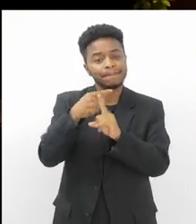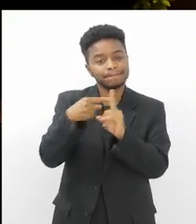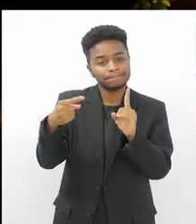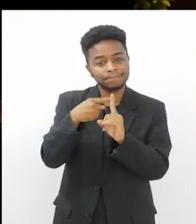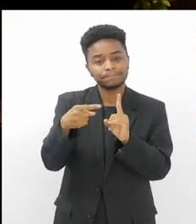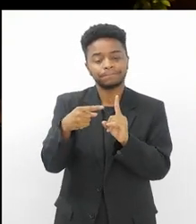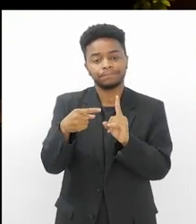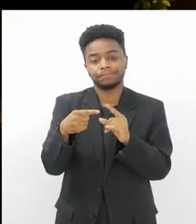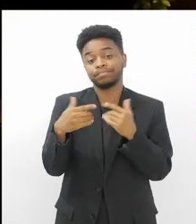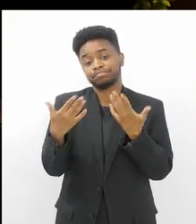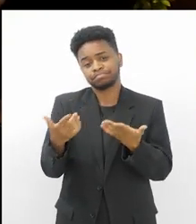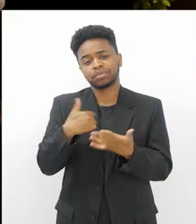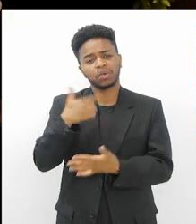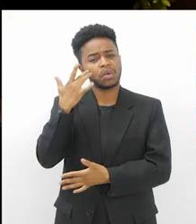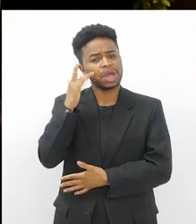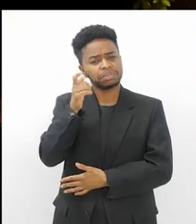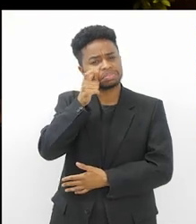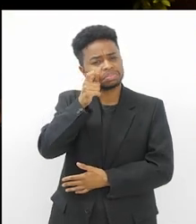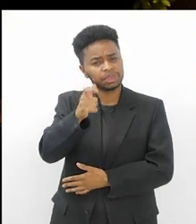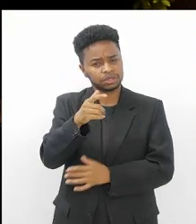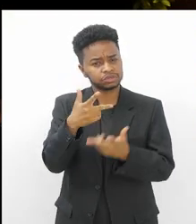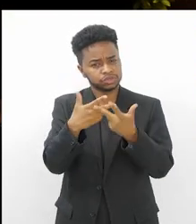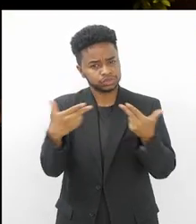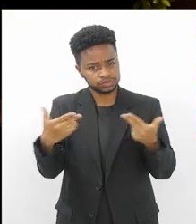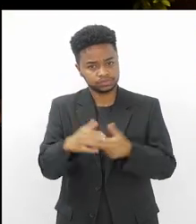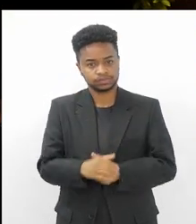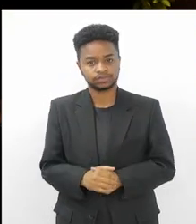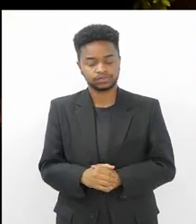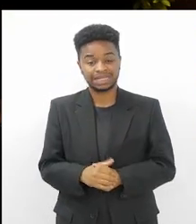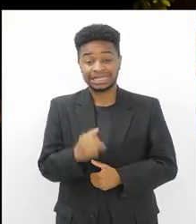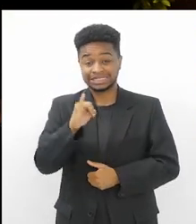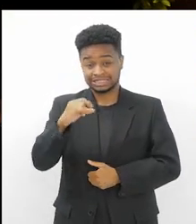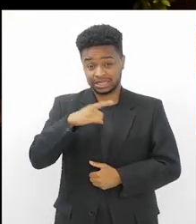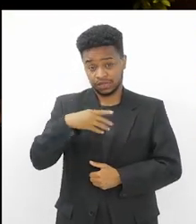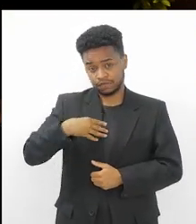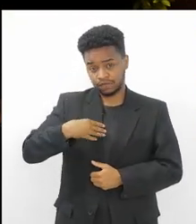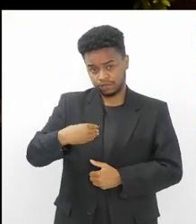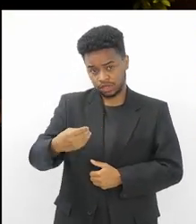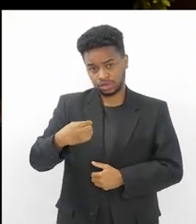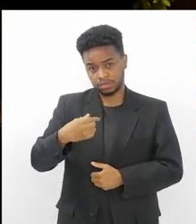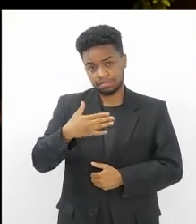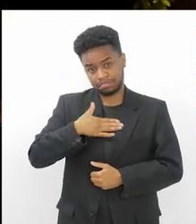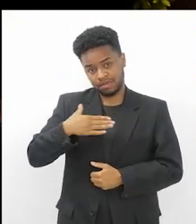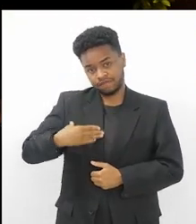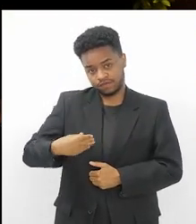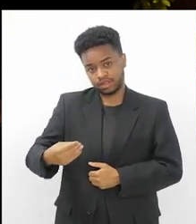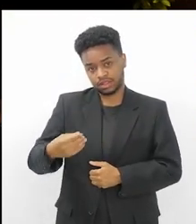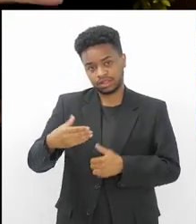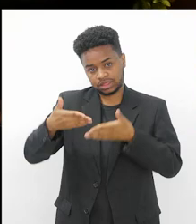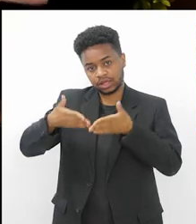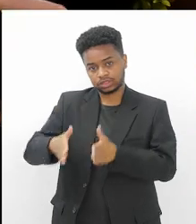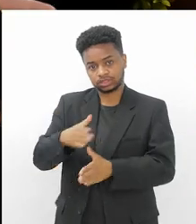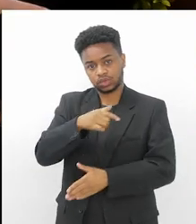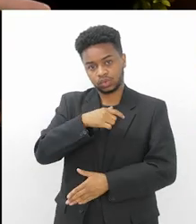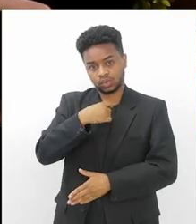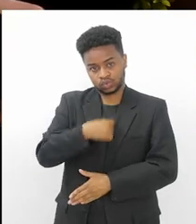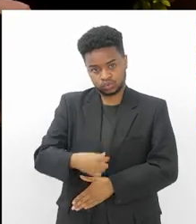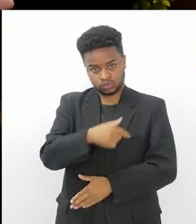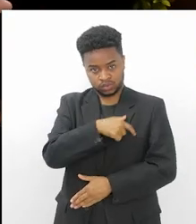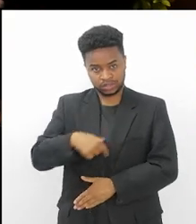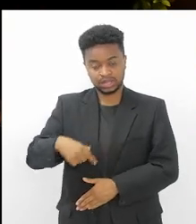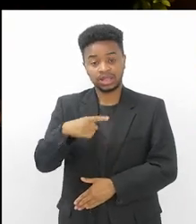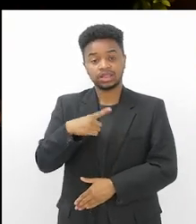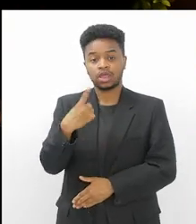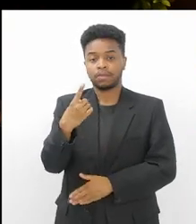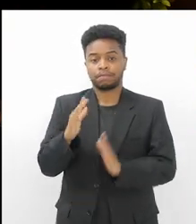normalmente trabalham em tempo parcial. Aí vem uma coisa que eu achei curiosíssima. Quando você tem um filho, eu tive uma filha na